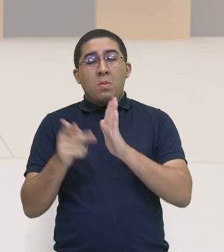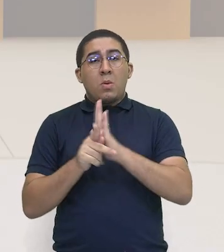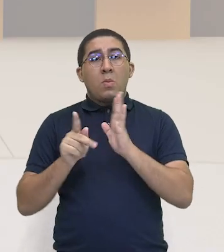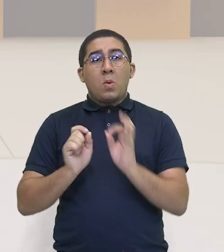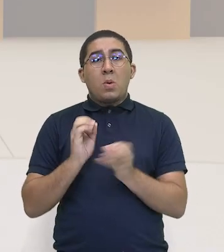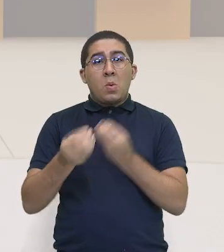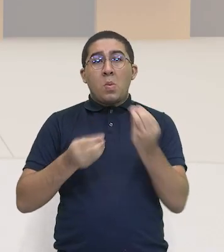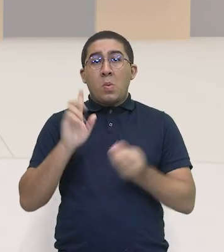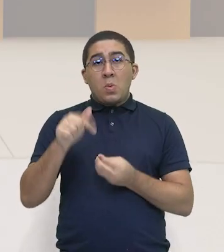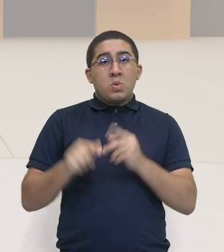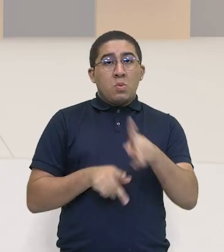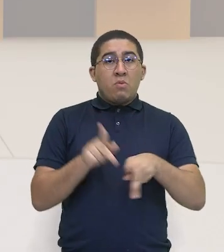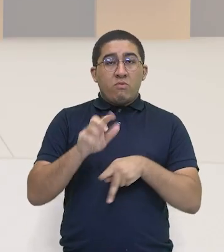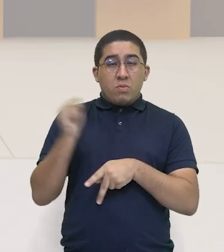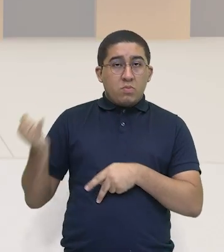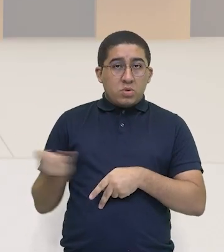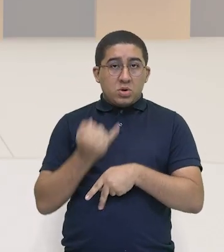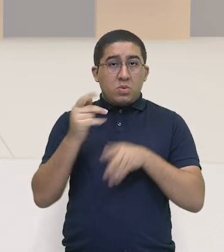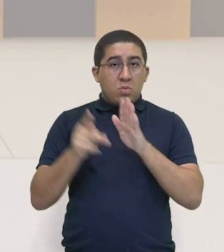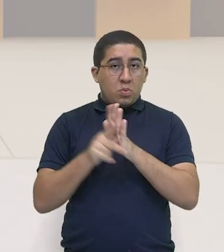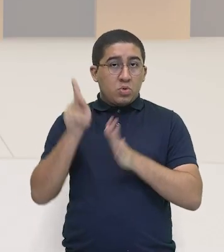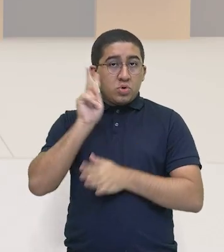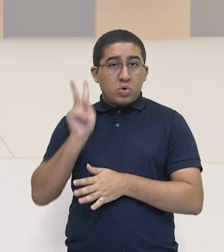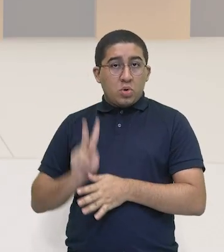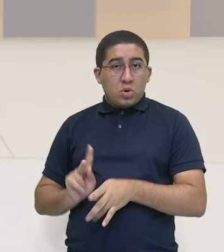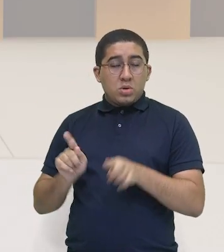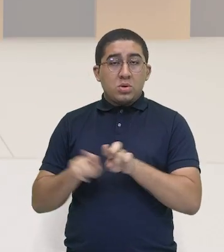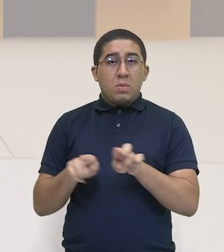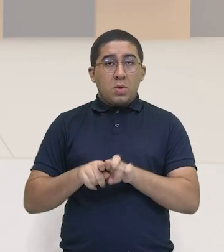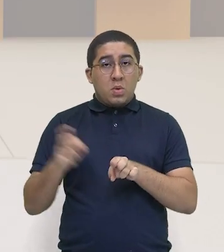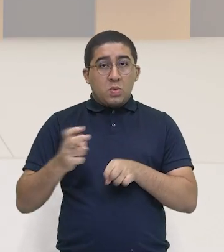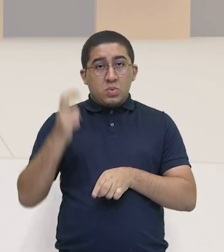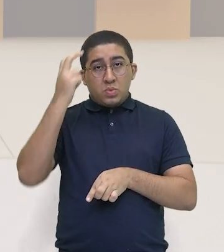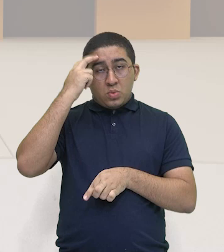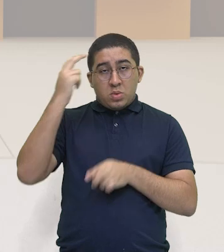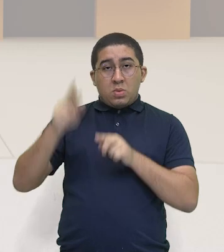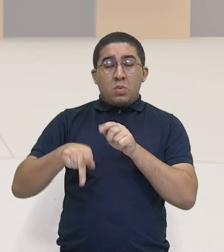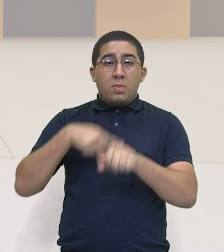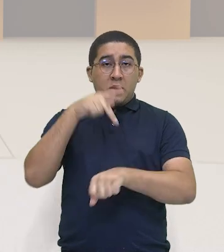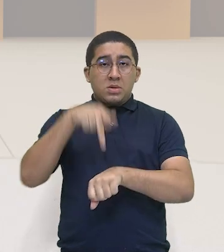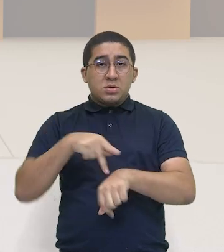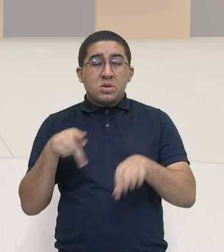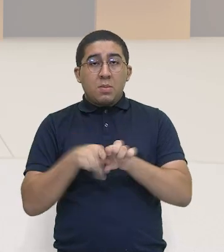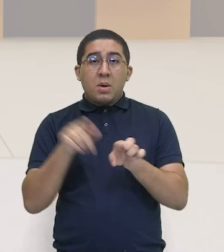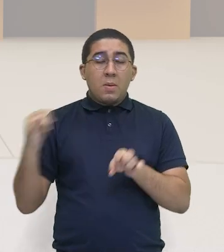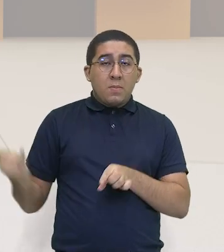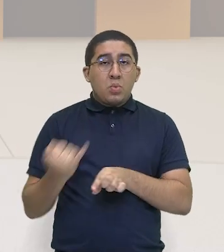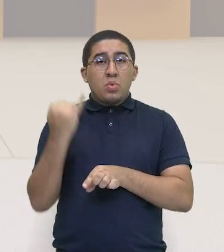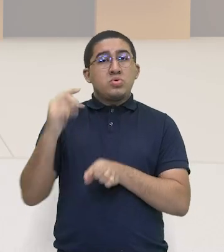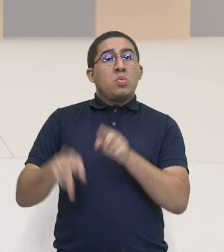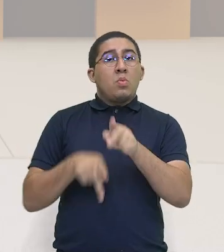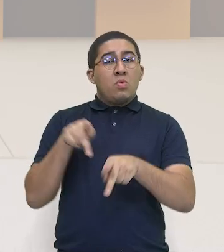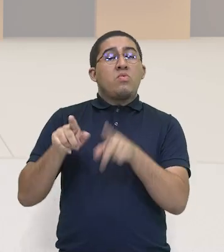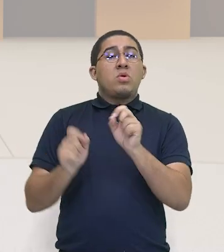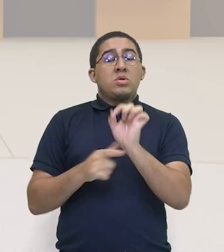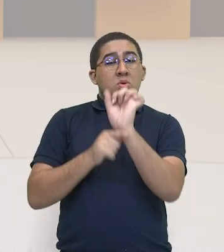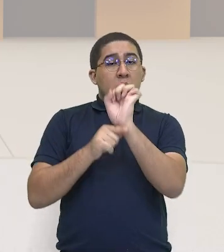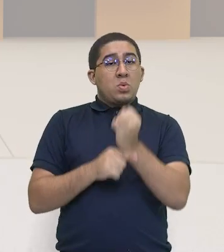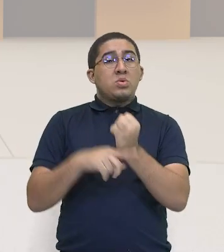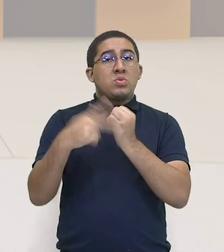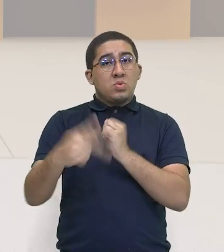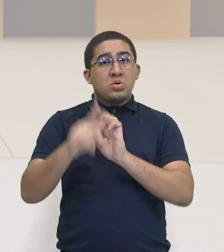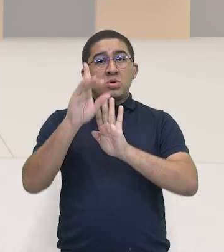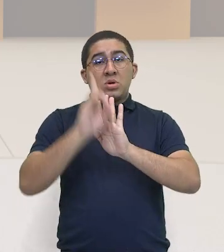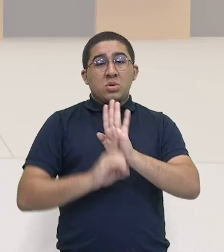desses povos para a história, para a cultura do país, né? E da importância desses povos garantirem os seus direitos,